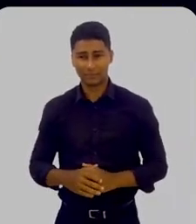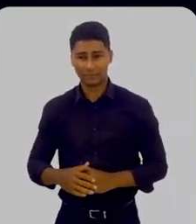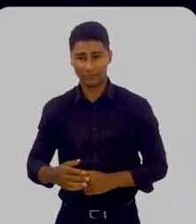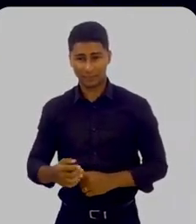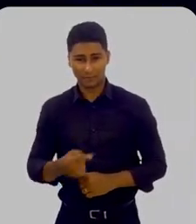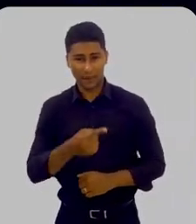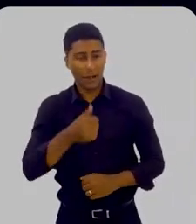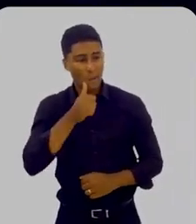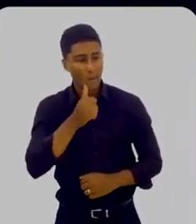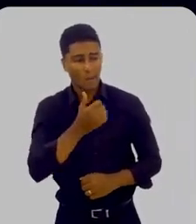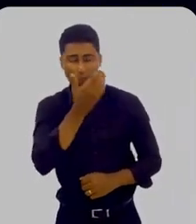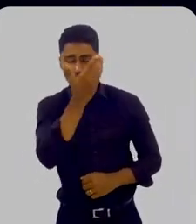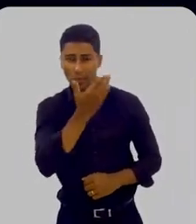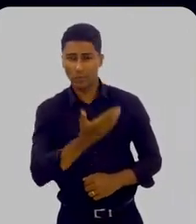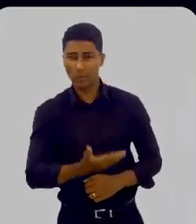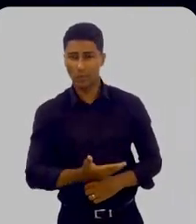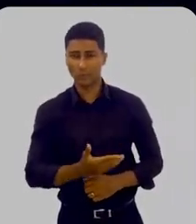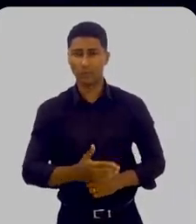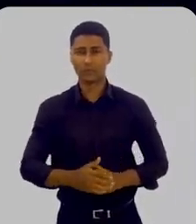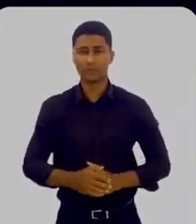Tem a graça de